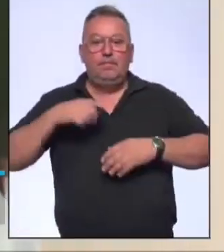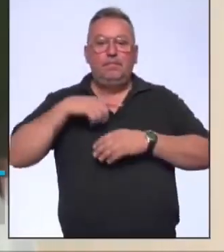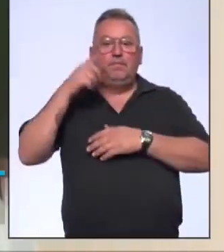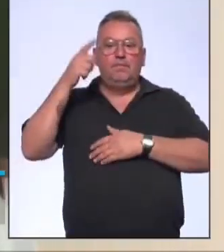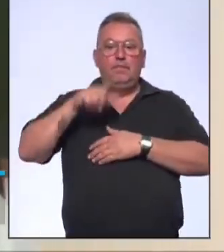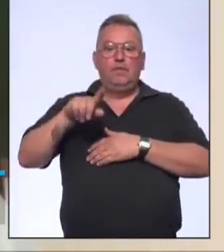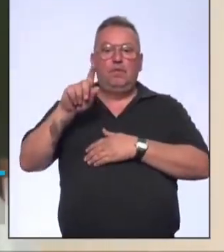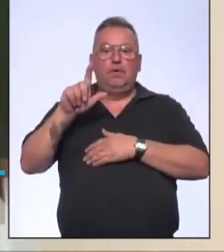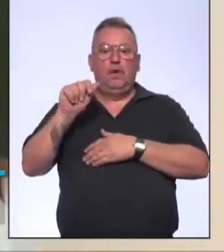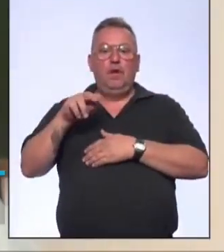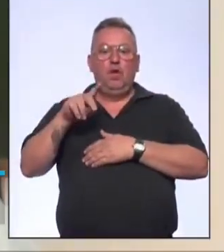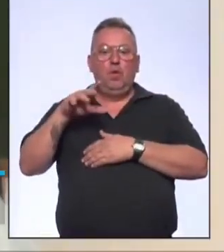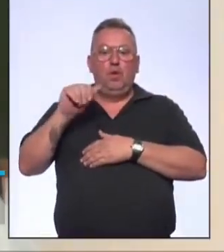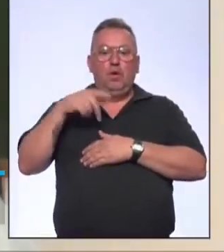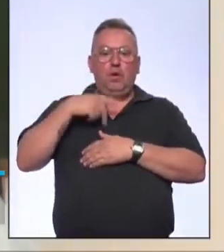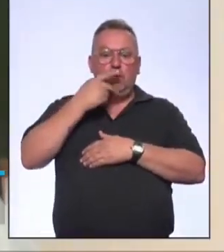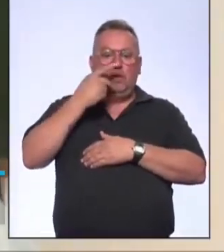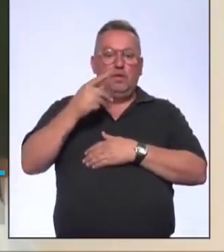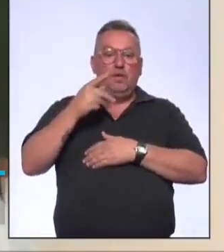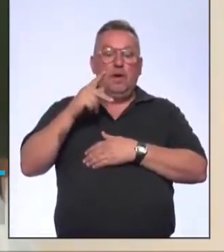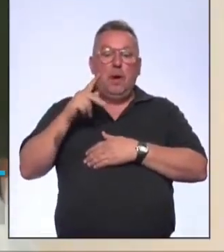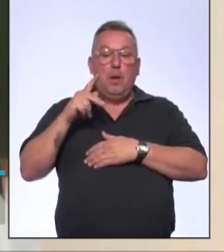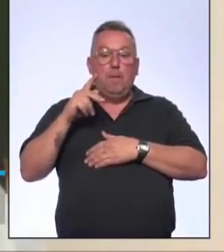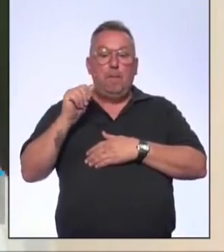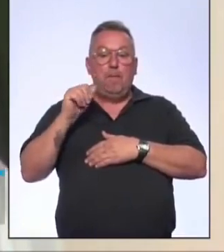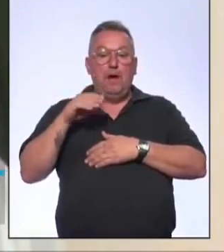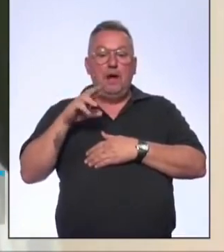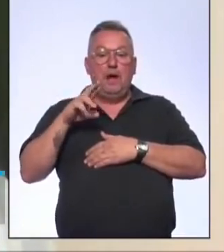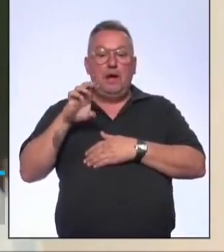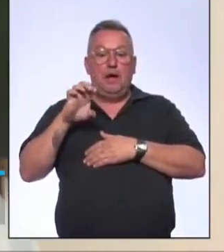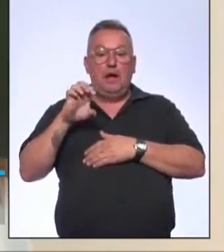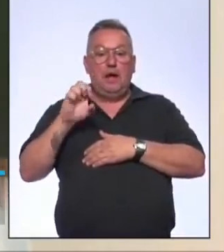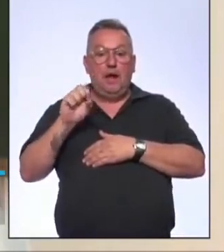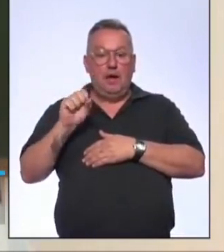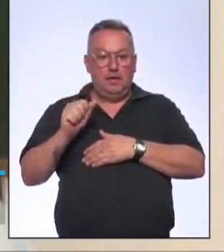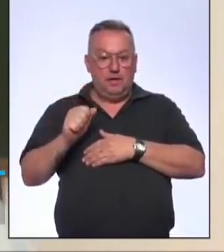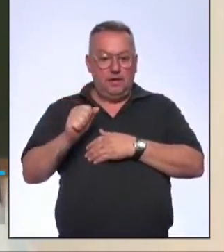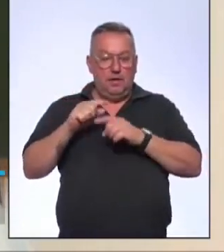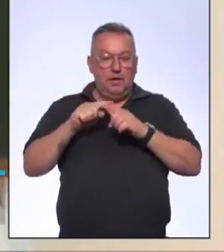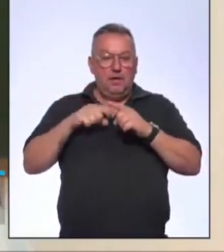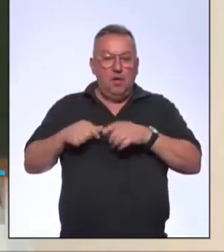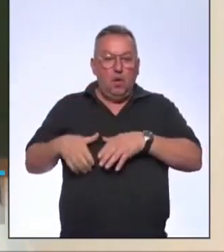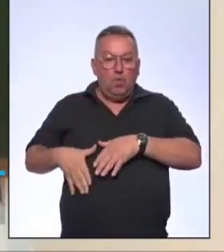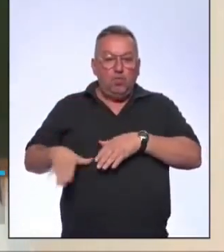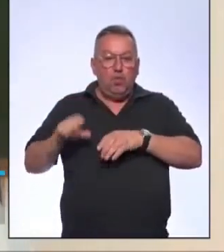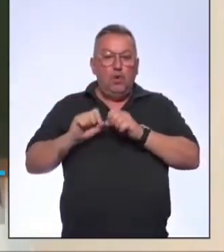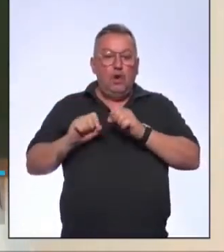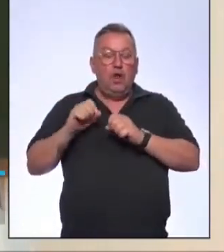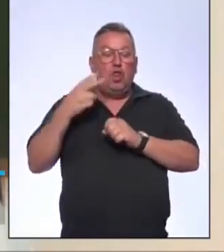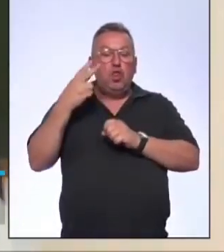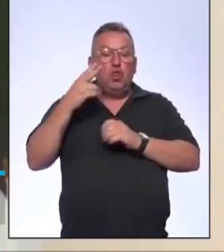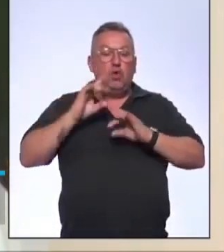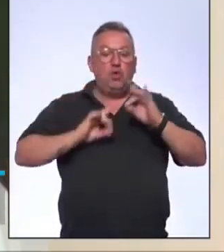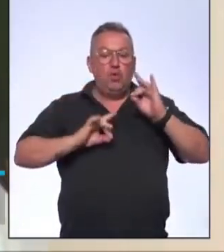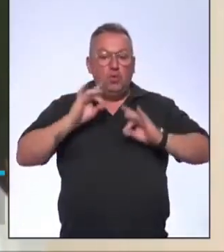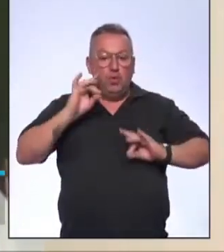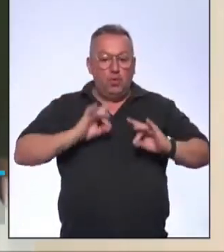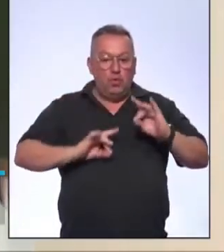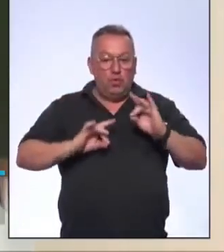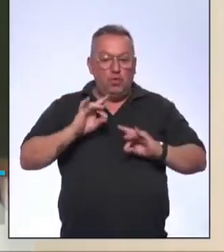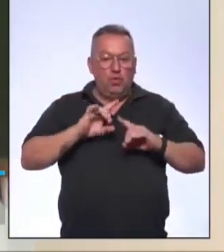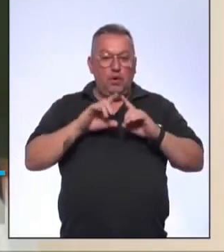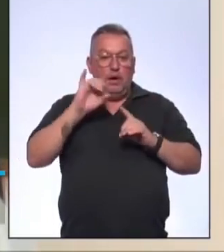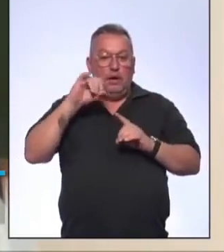hoje, que a gente chama de pâncreas. O pâncreas, ele libera basicamente 2 hormônios, a insulina e